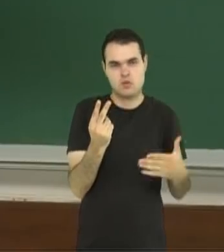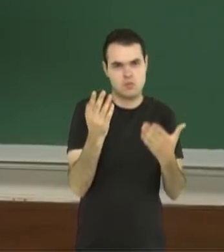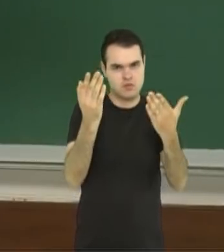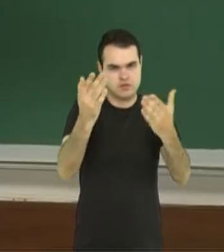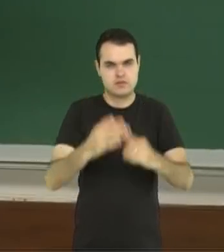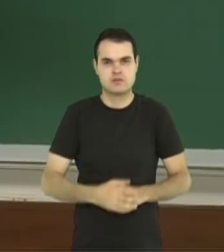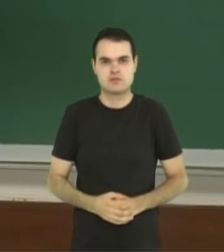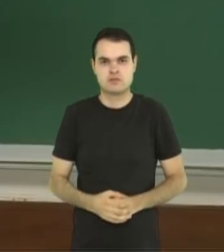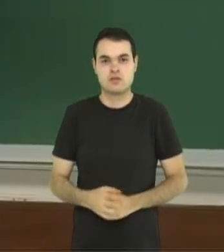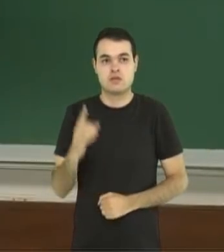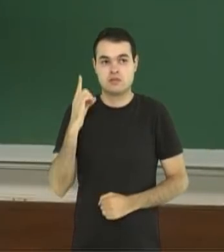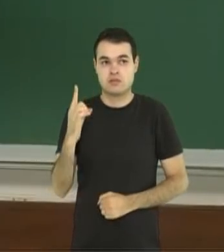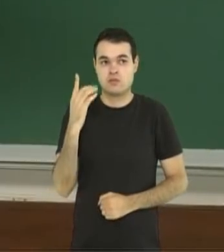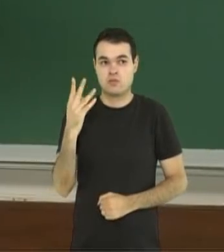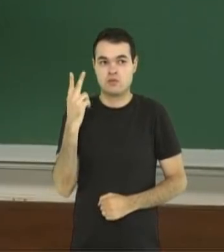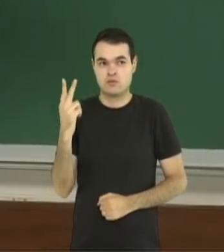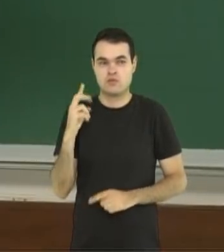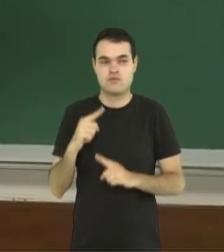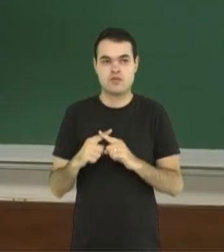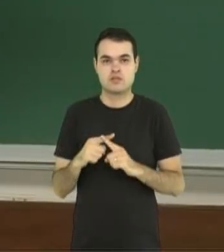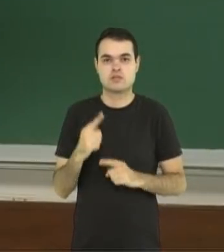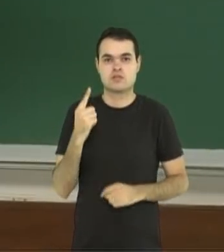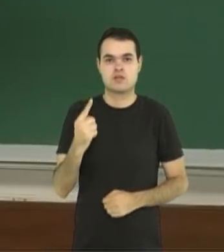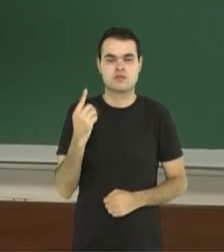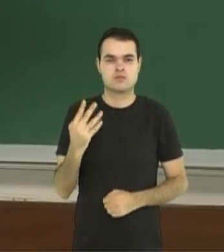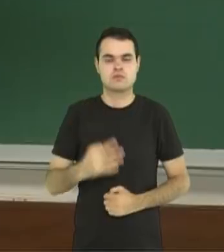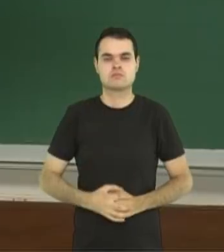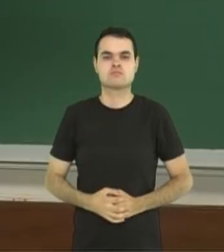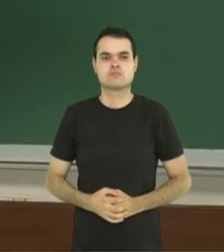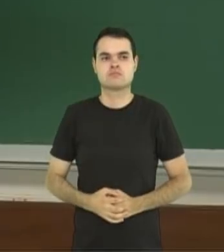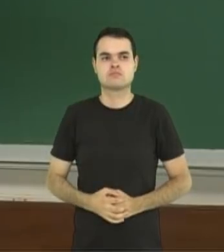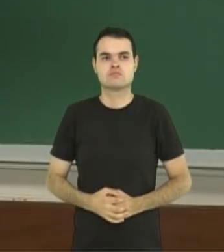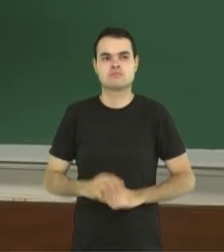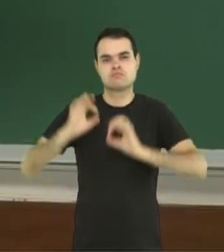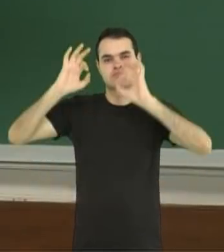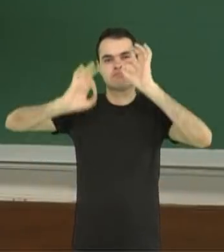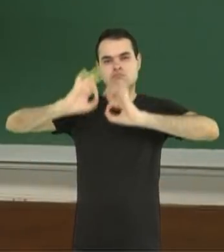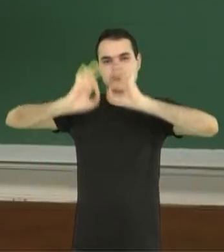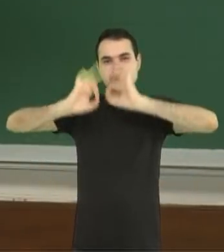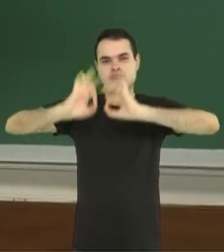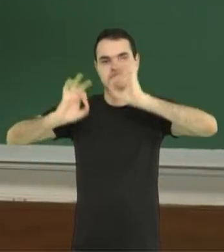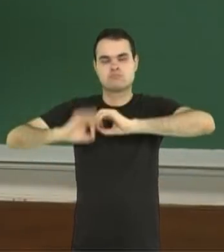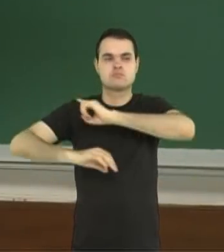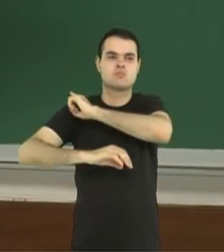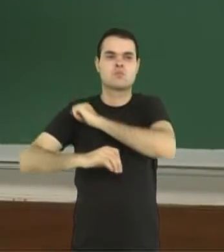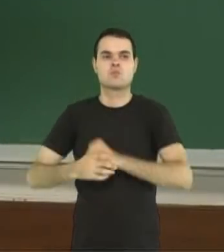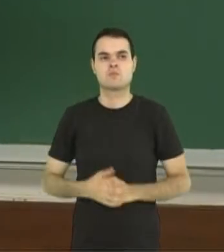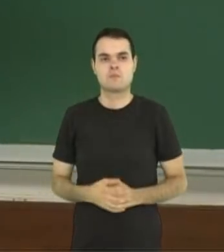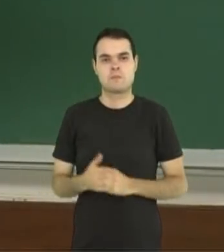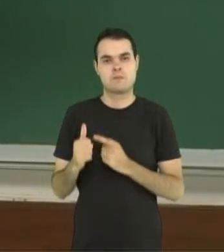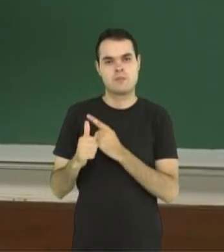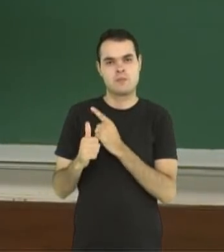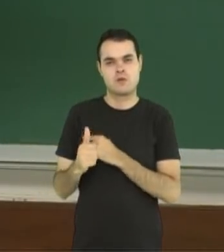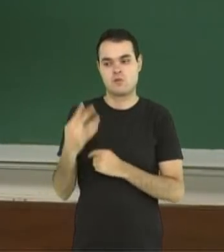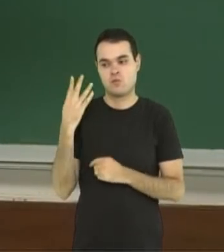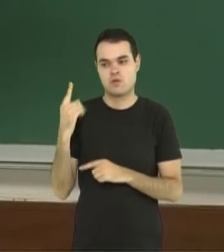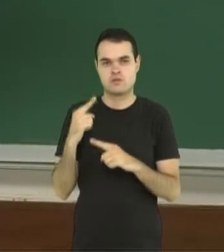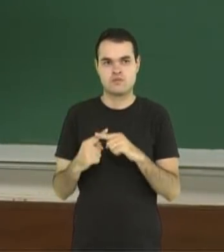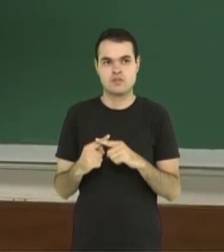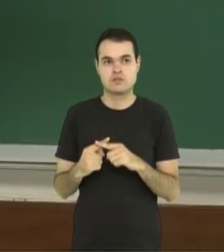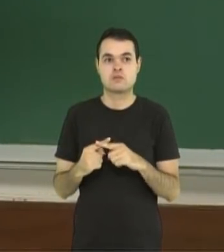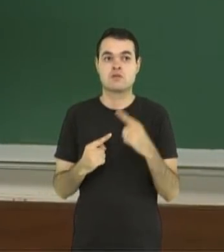Então, 142 vezes 14, né? Então, no que eu fiz essa multiplicação, o que eu vou fazer primeiro? 4 vezes